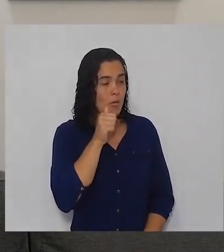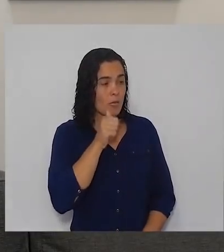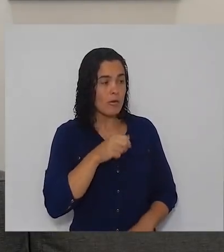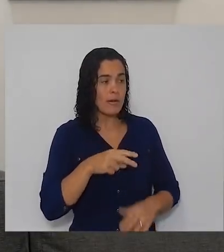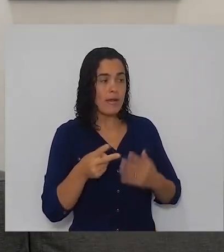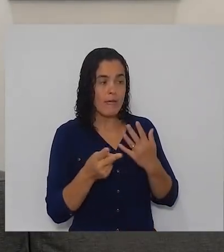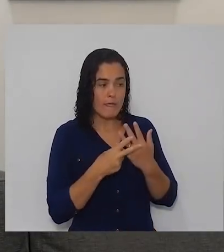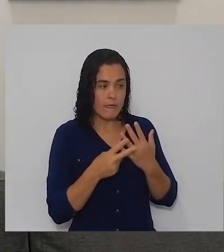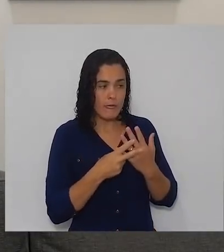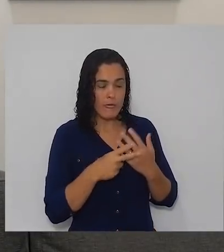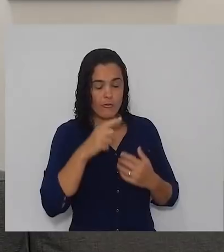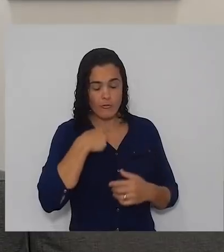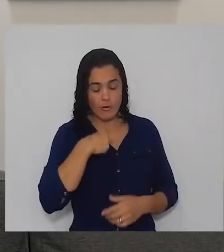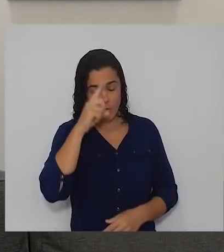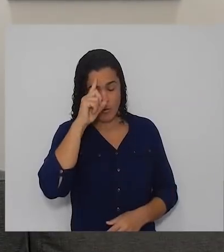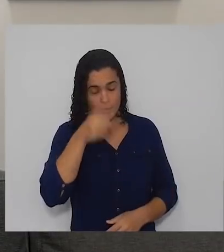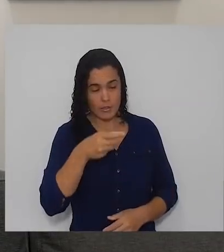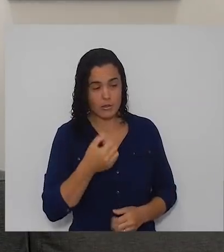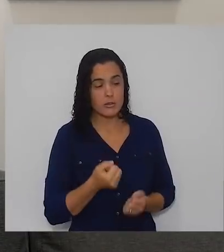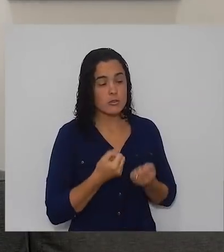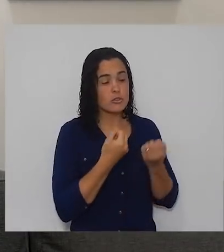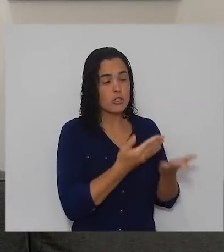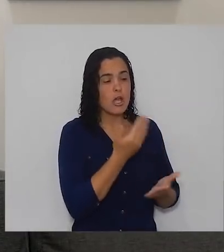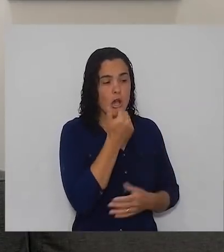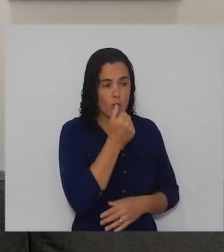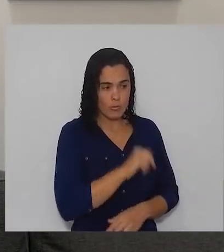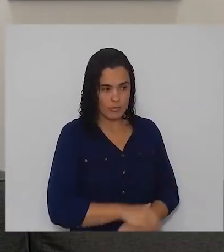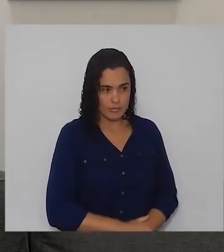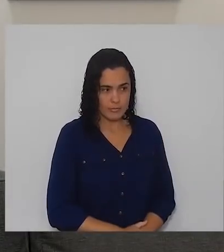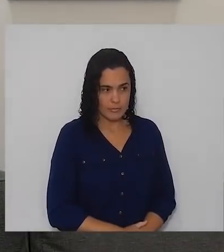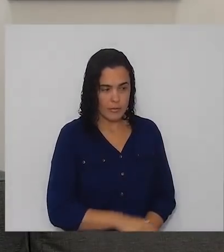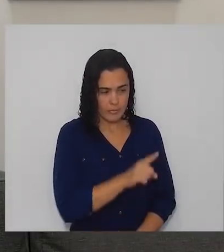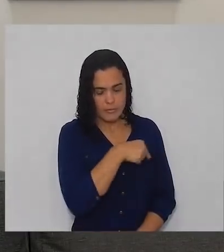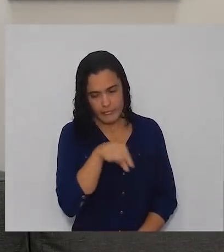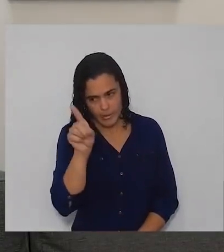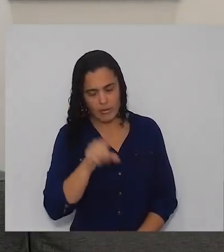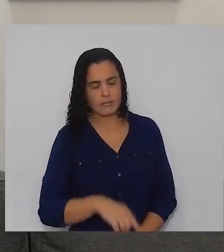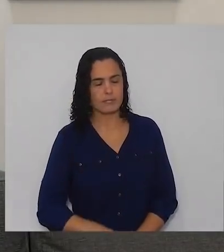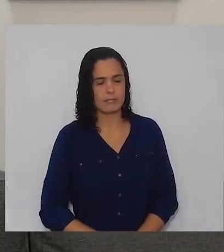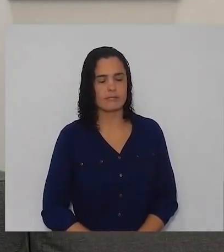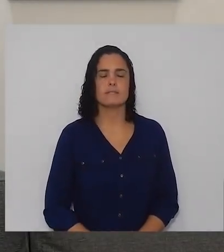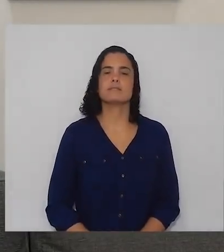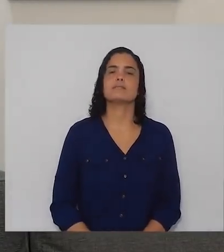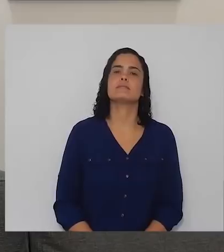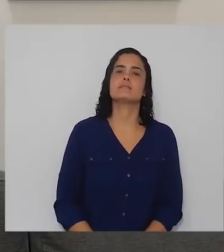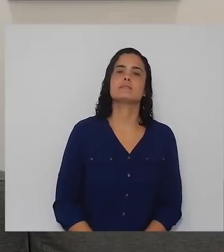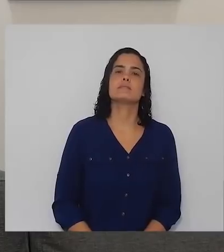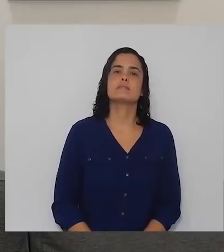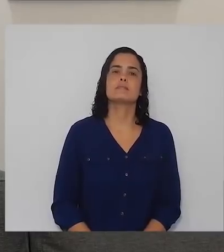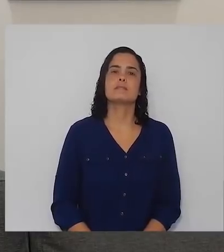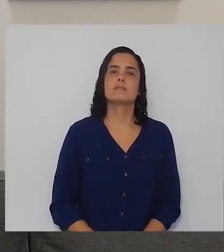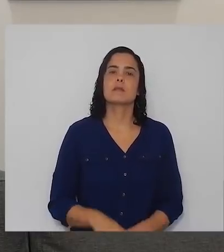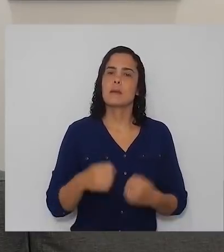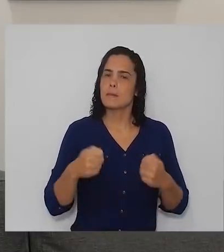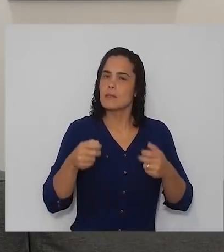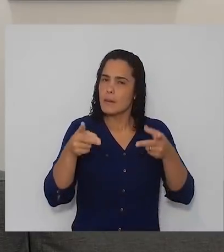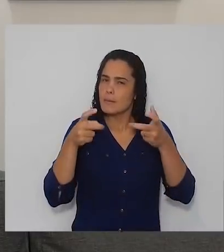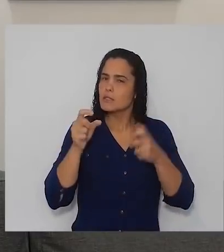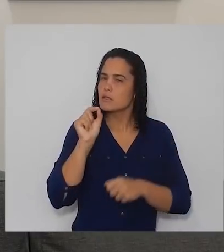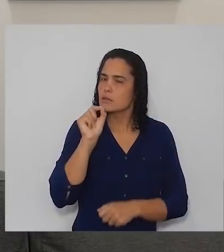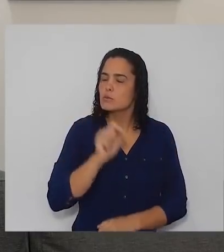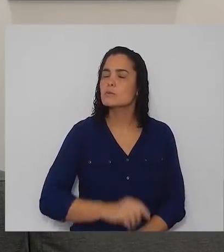ordenei a uma viúva que dê comida para você. Eu preciso chamar a sua atenção para alguns detalhes importantes nesse